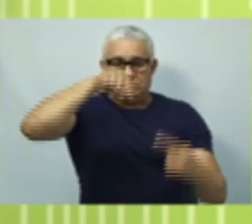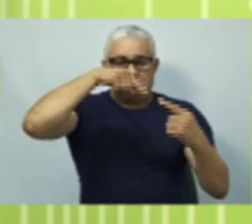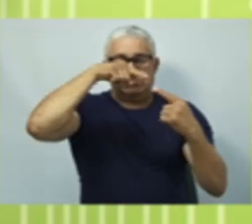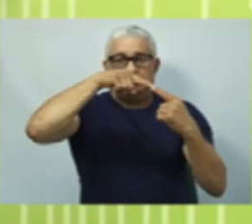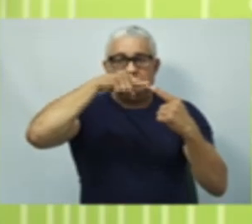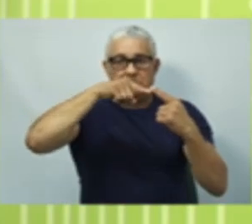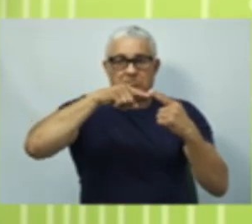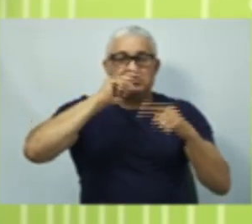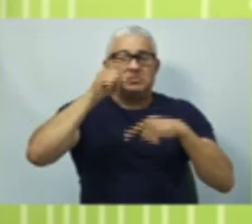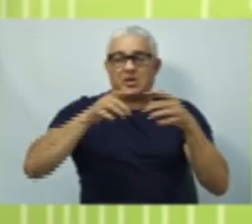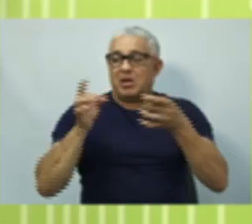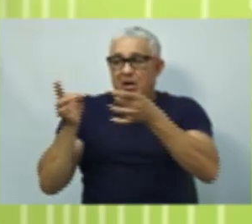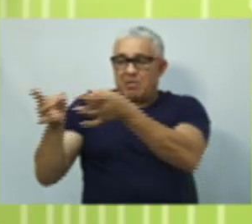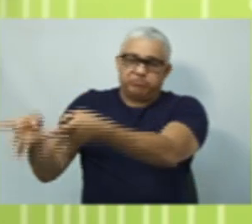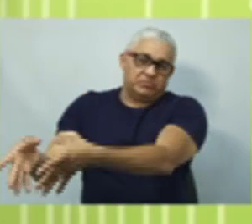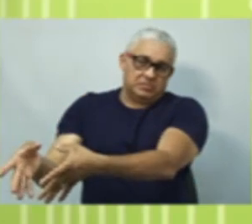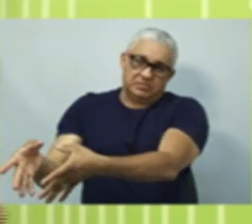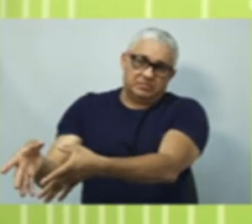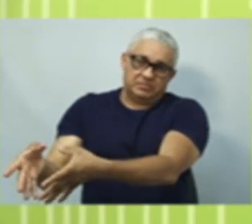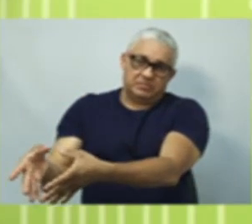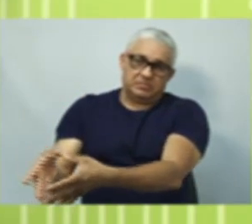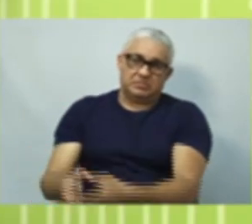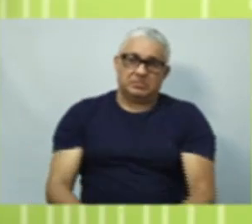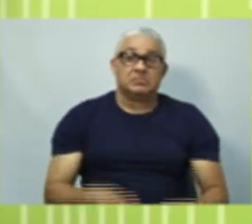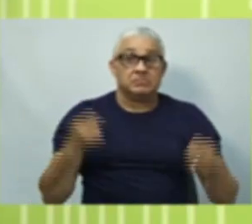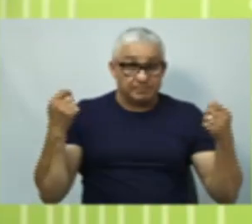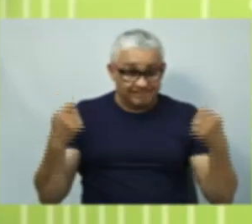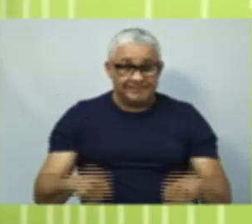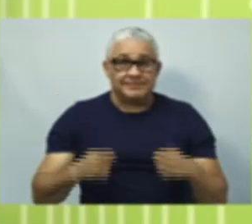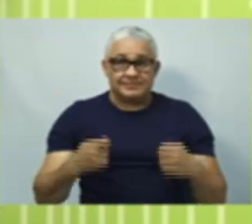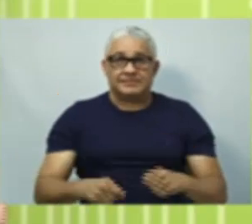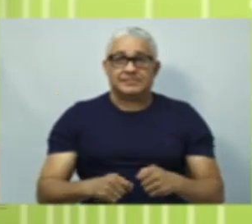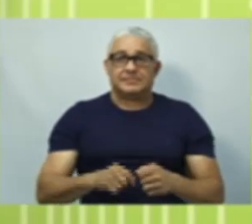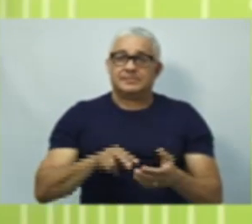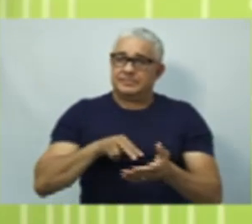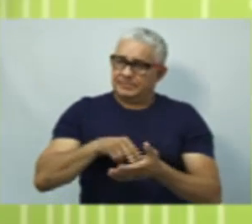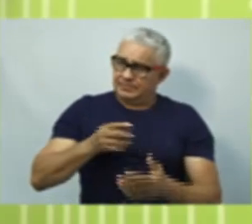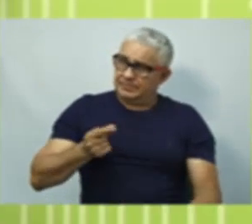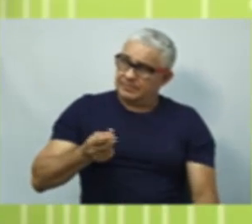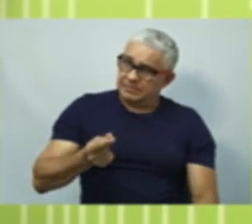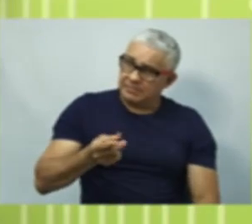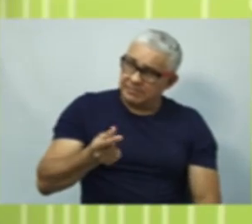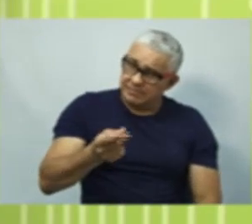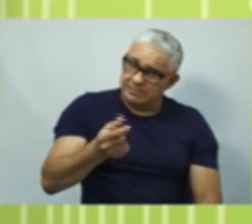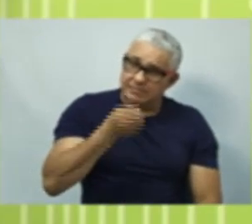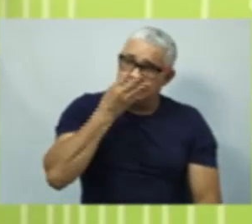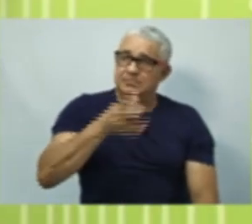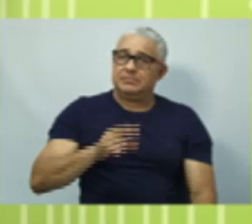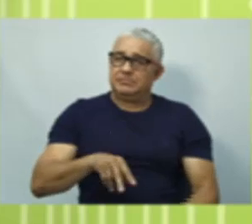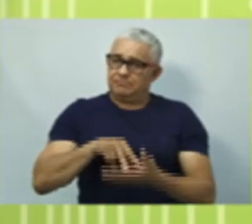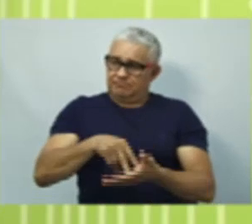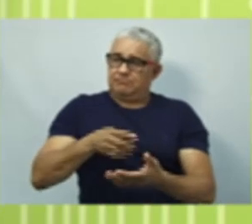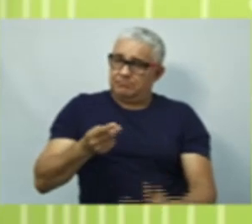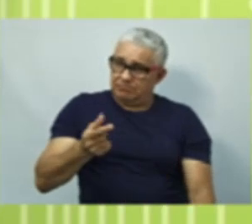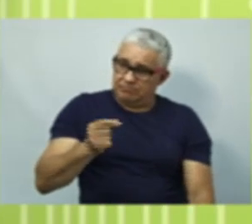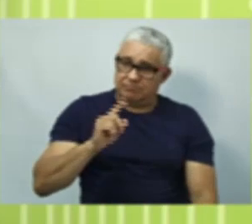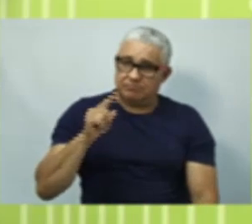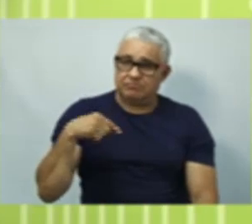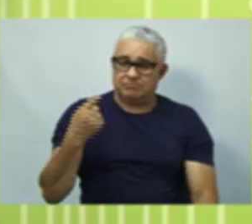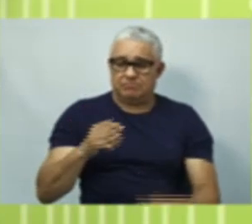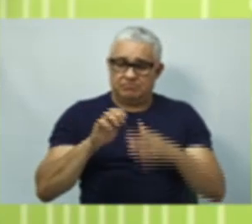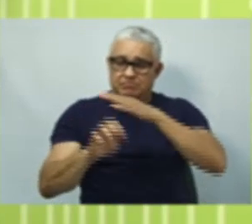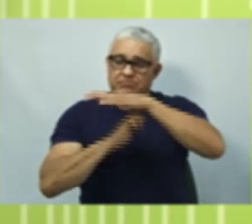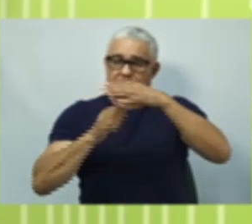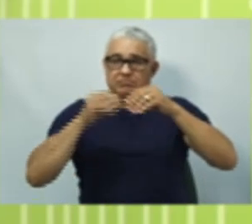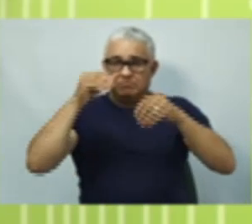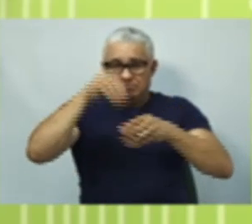objetivo e deixar lá, ela precisa durar, ter uma boa duração da